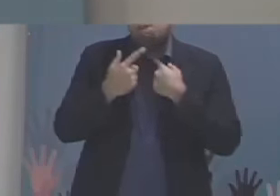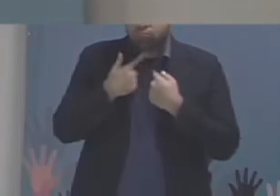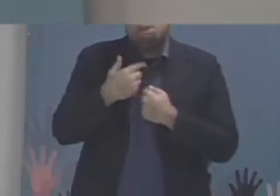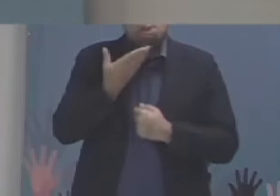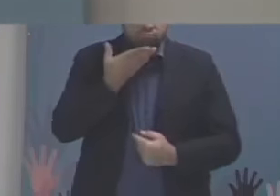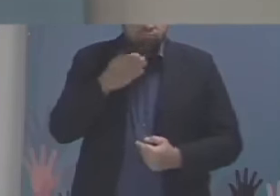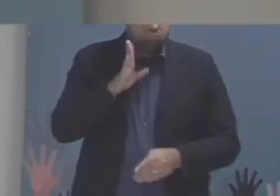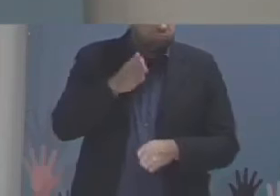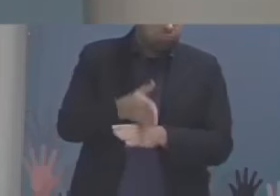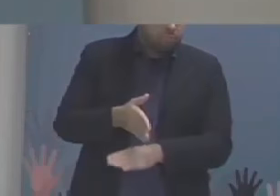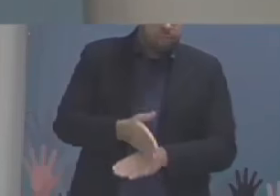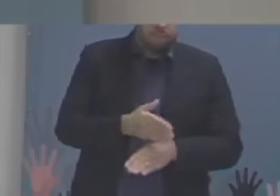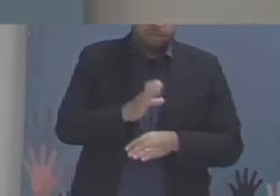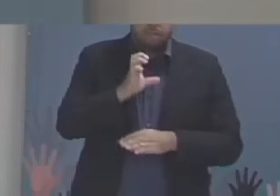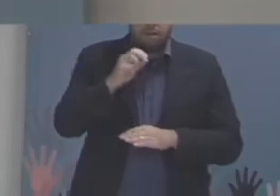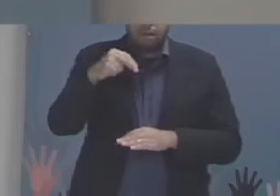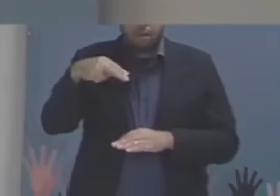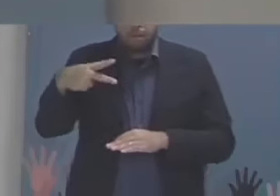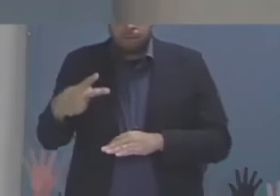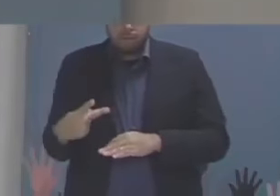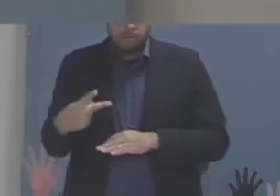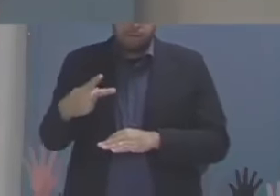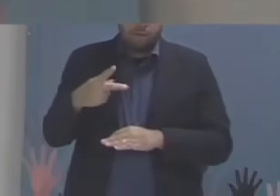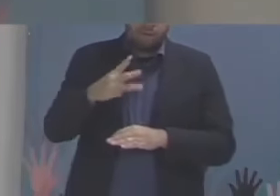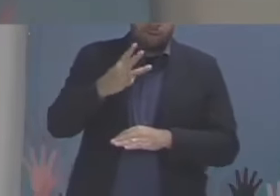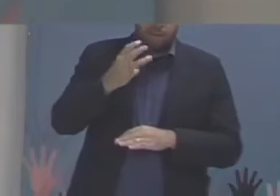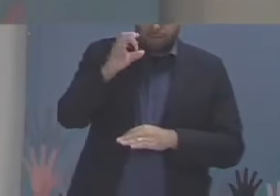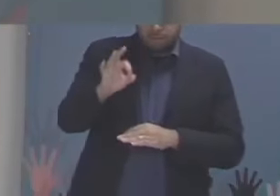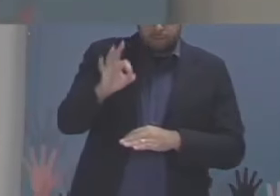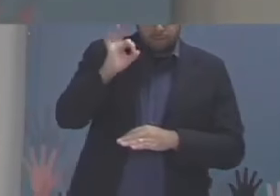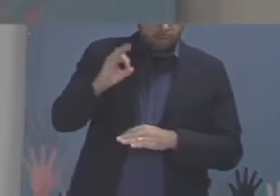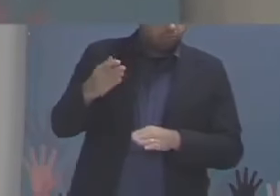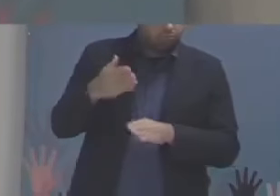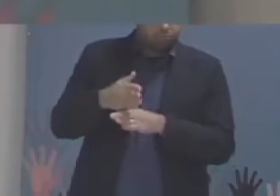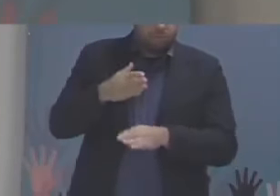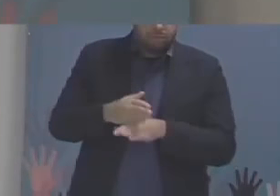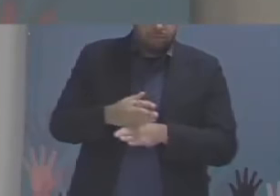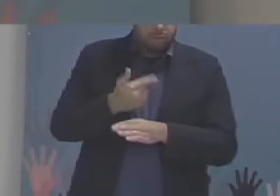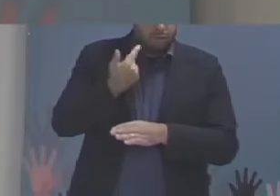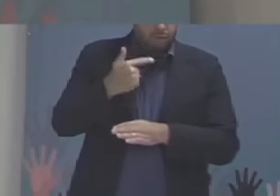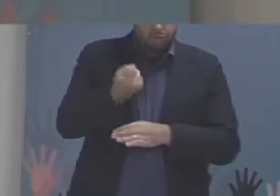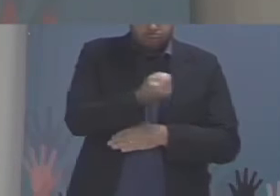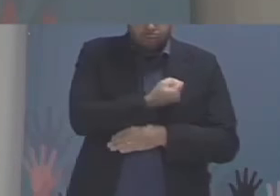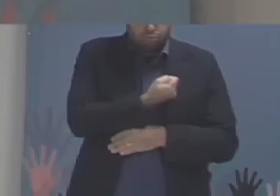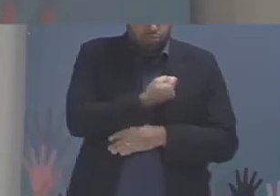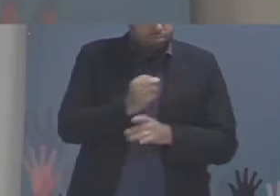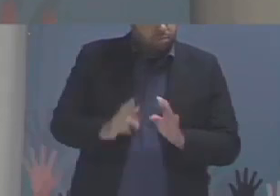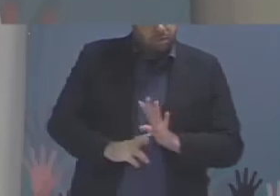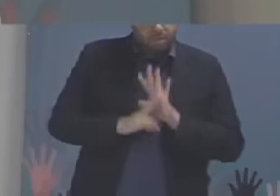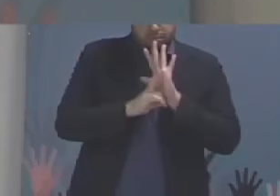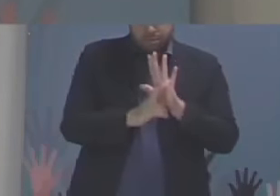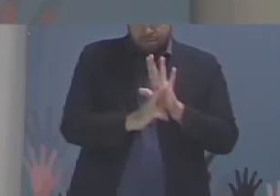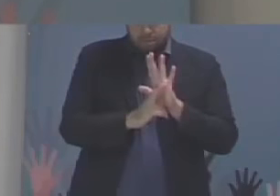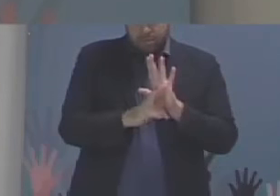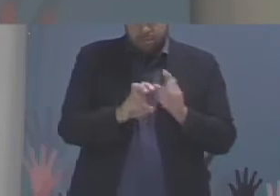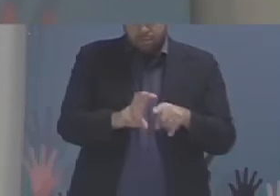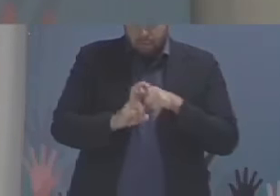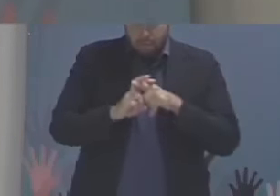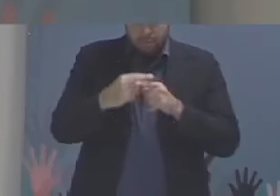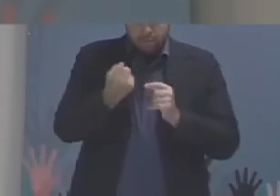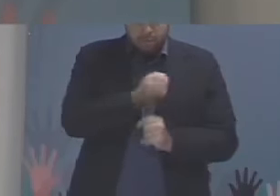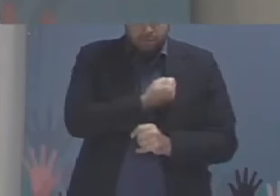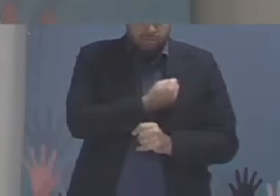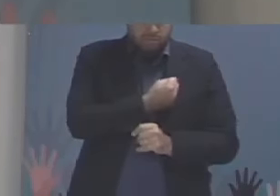tem aderência, o CNP participam cerca de 3% da categoria, isso não é estatisticamente representativo, isso tampouco seria